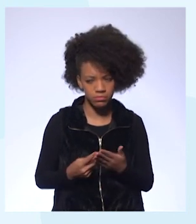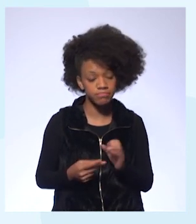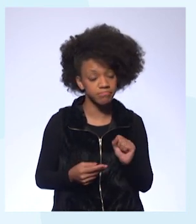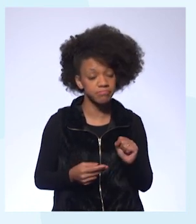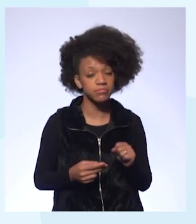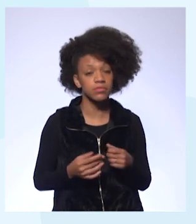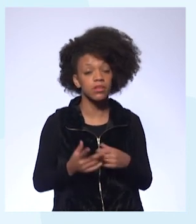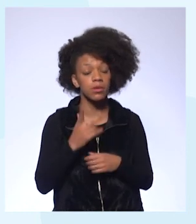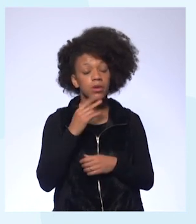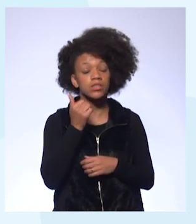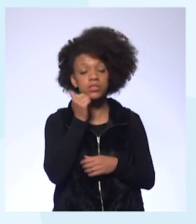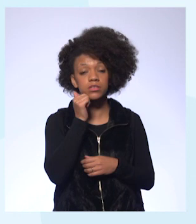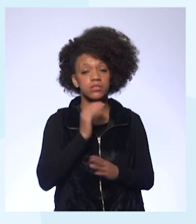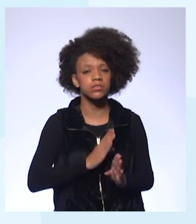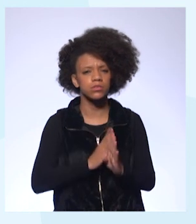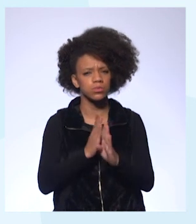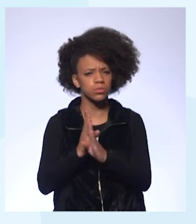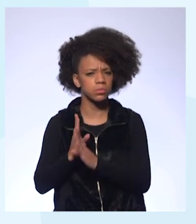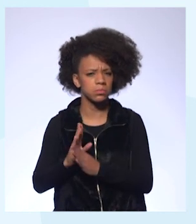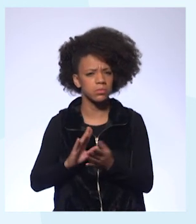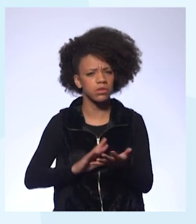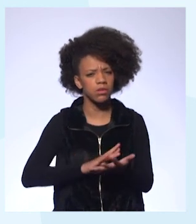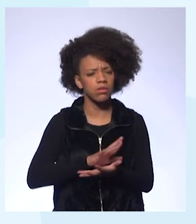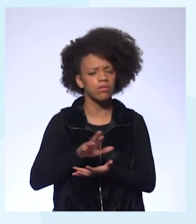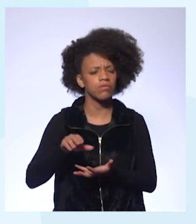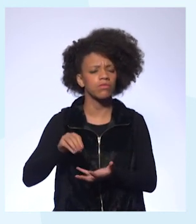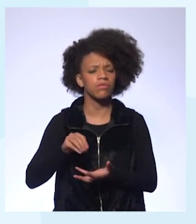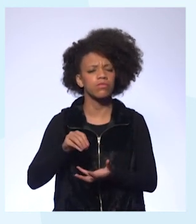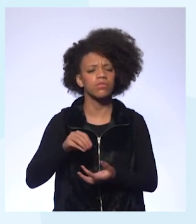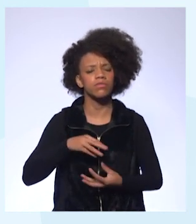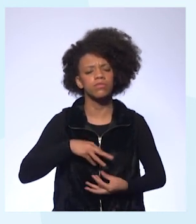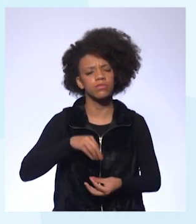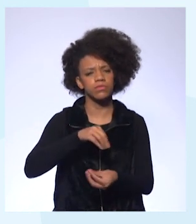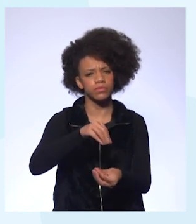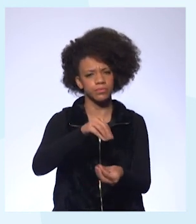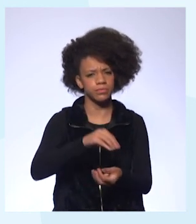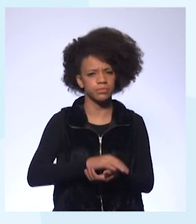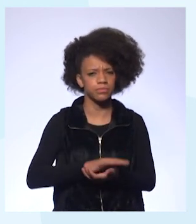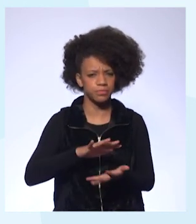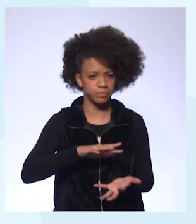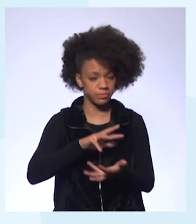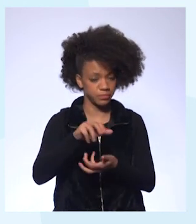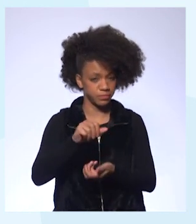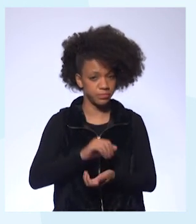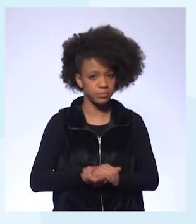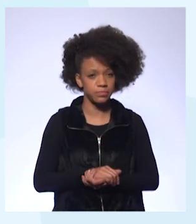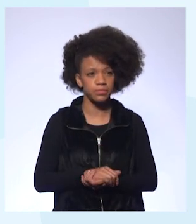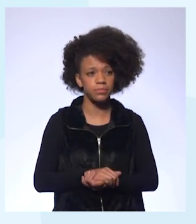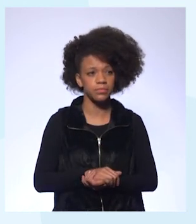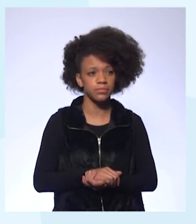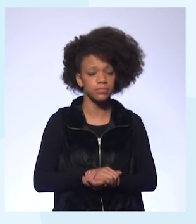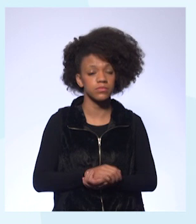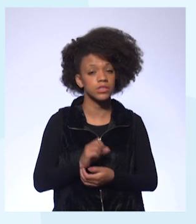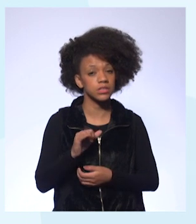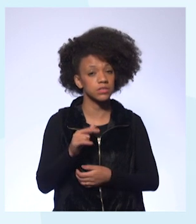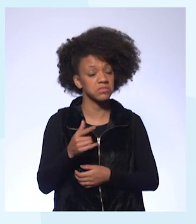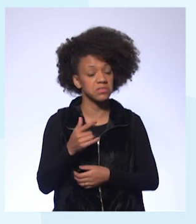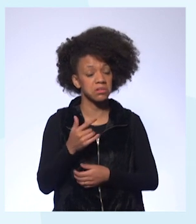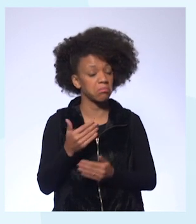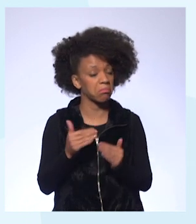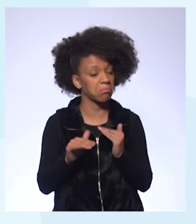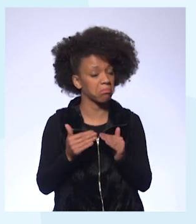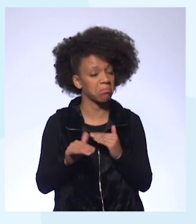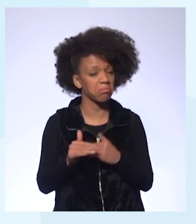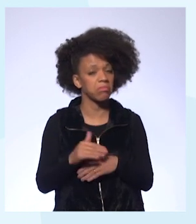eu acho que os cientistas encontraram vida alienígena Alienígena em outro planeta Planeta você e se você não